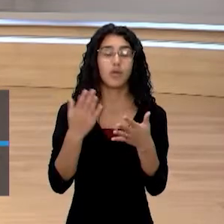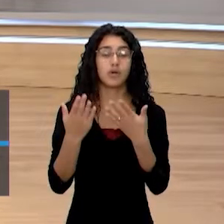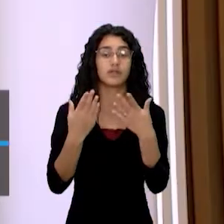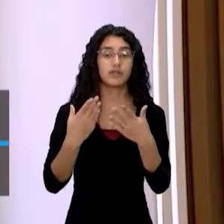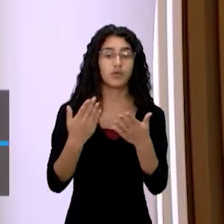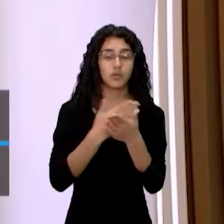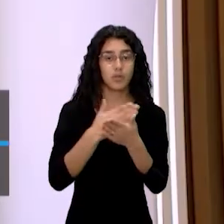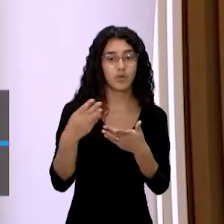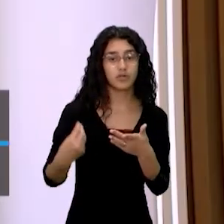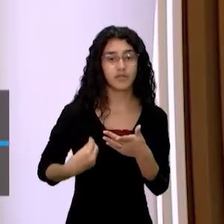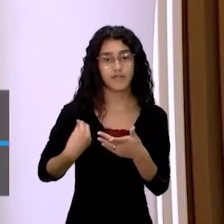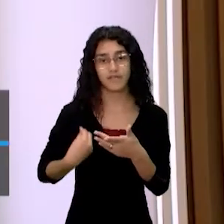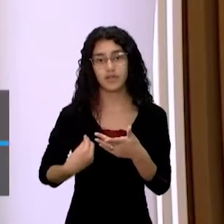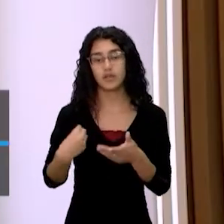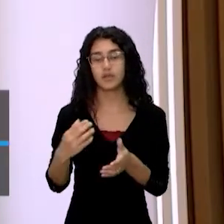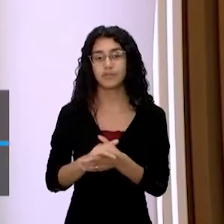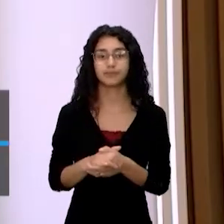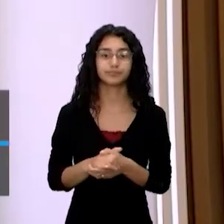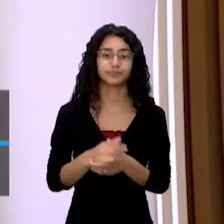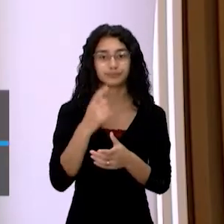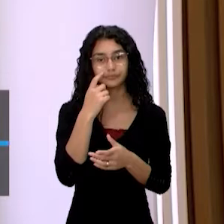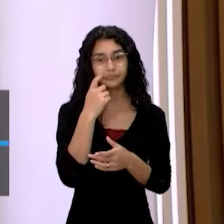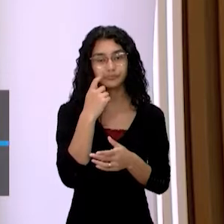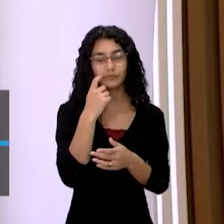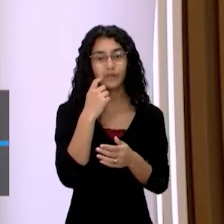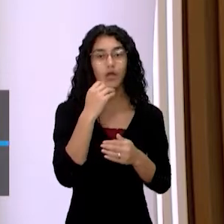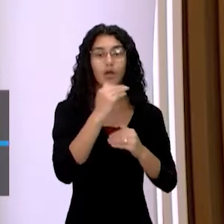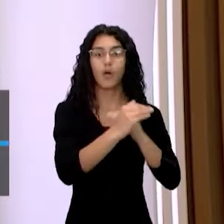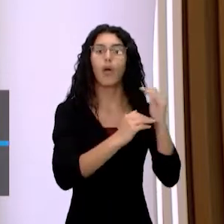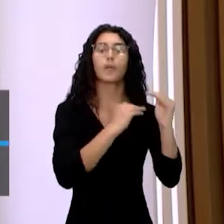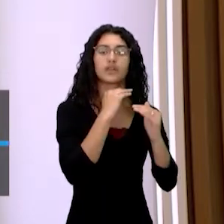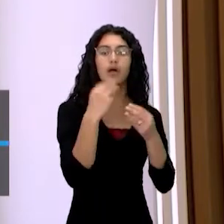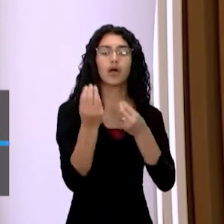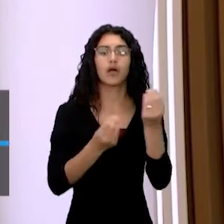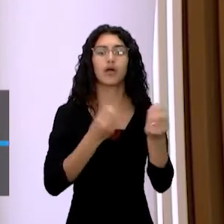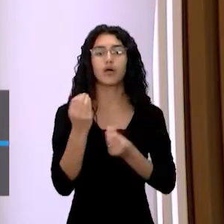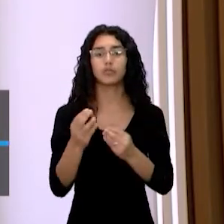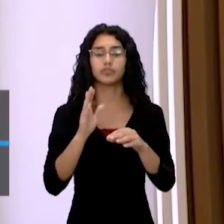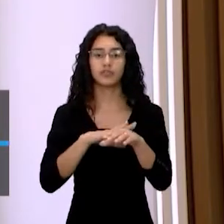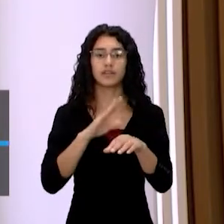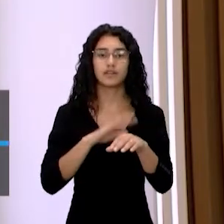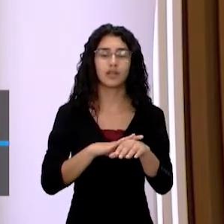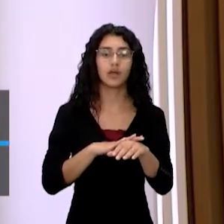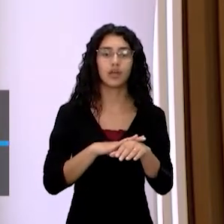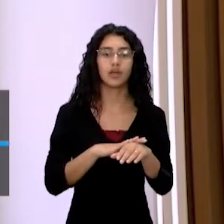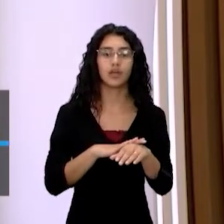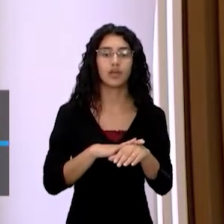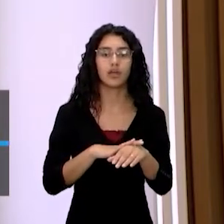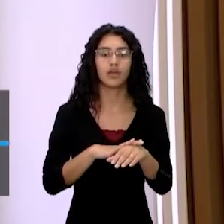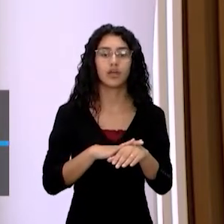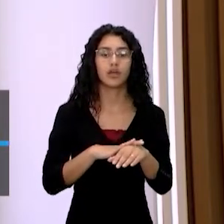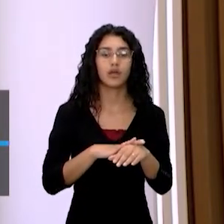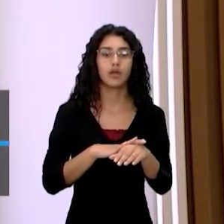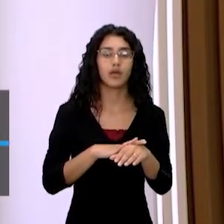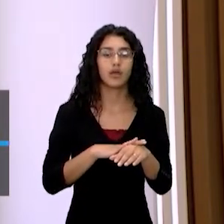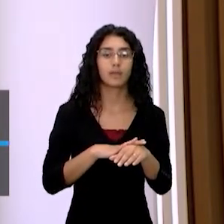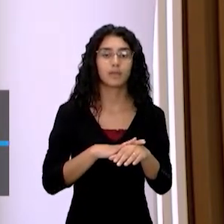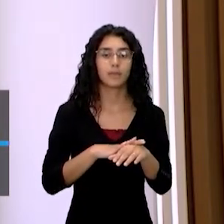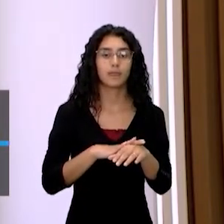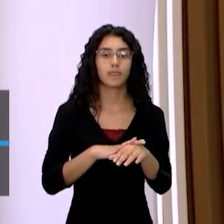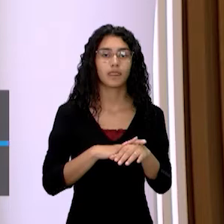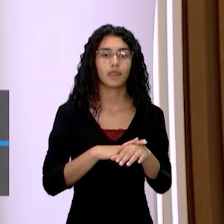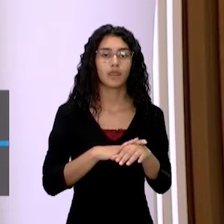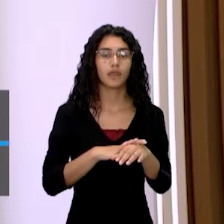fizeram mesmo um aparato, um equipamento para simular como seriam, então, a atmosfera